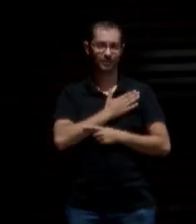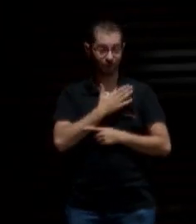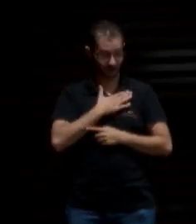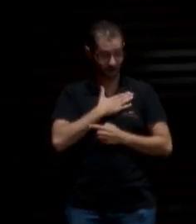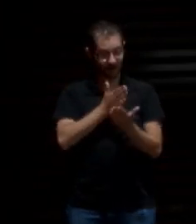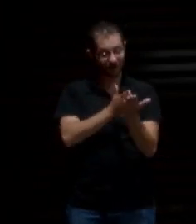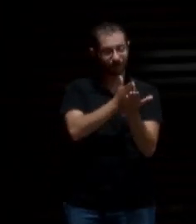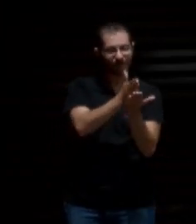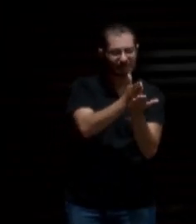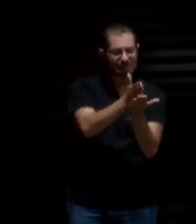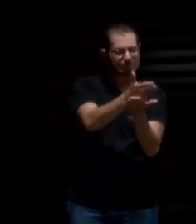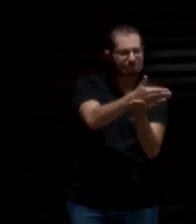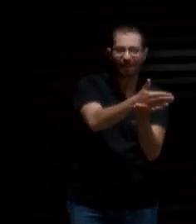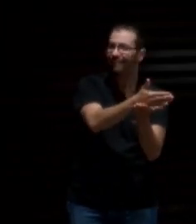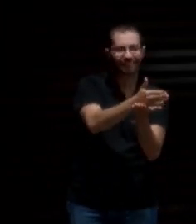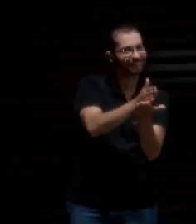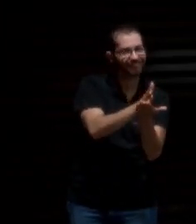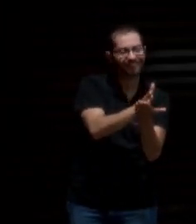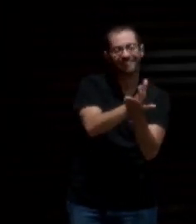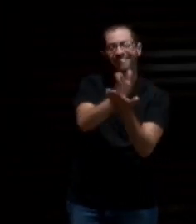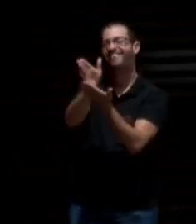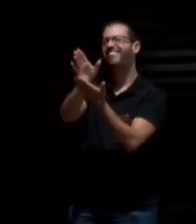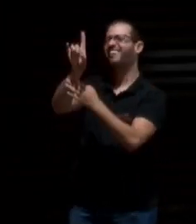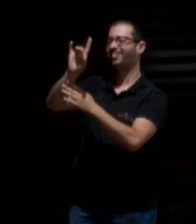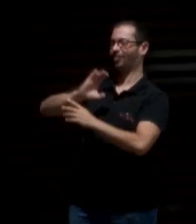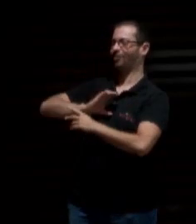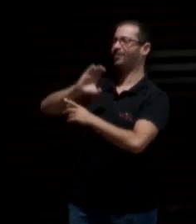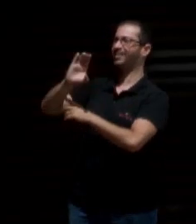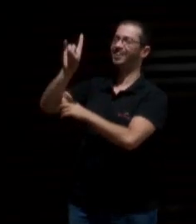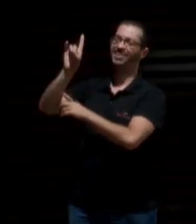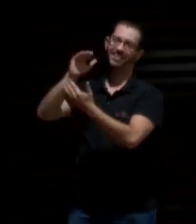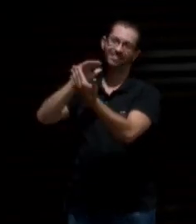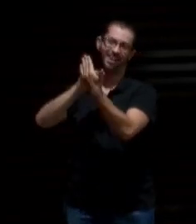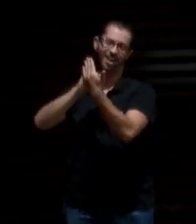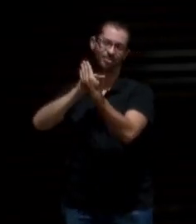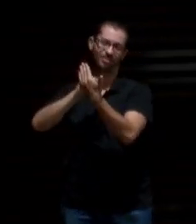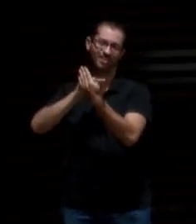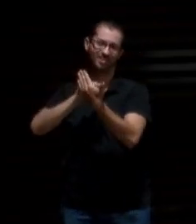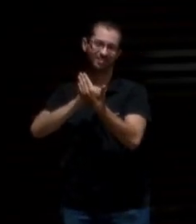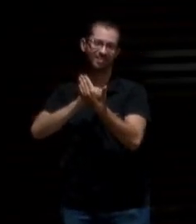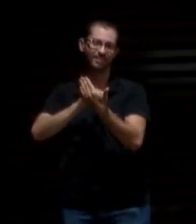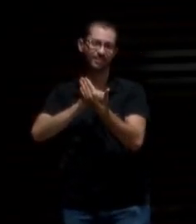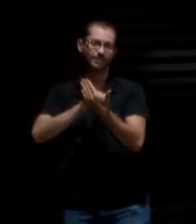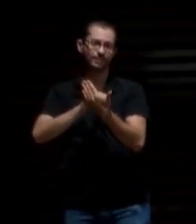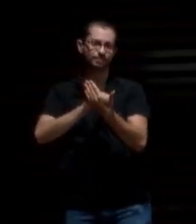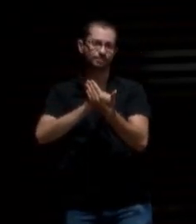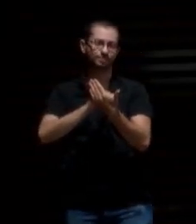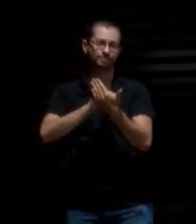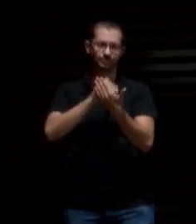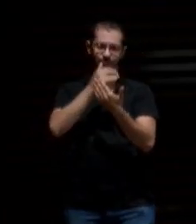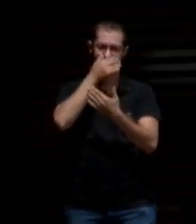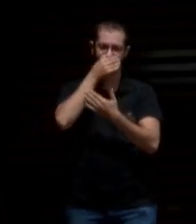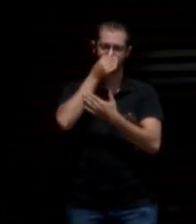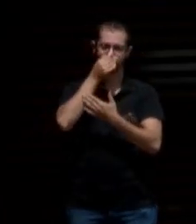confia nele e o mais Ele fará. Fará sobressair a tua justiça como a luz e o teu direito como o sol ao meio-dia. Todo